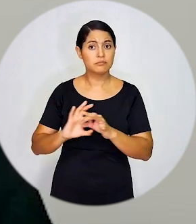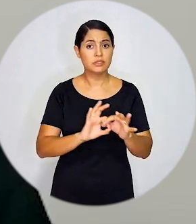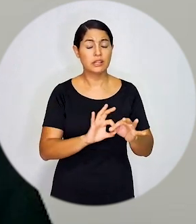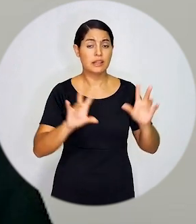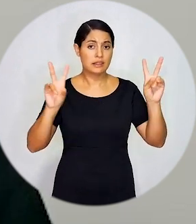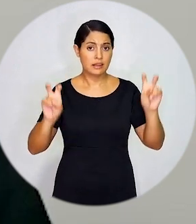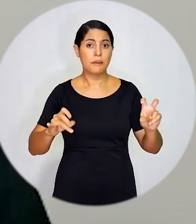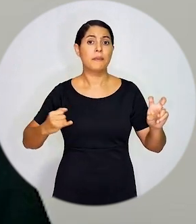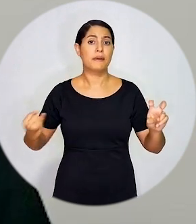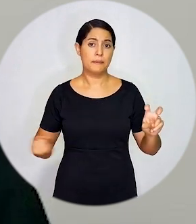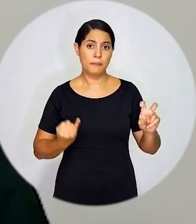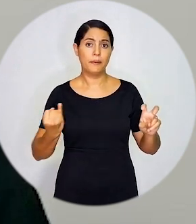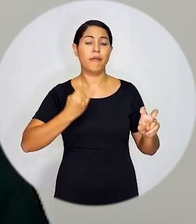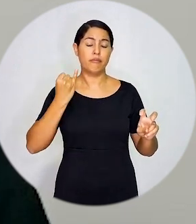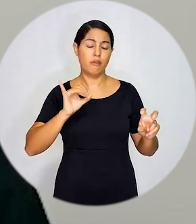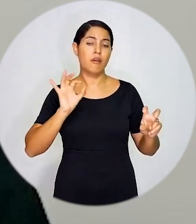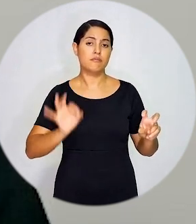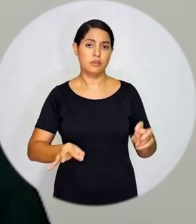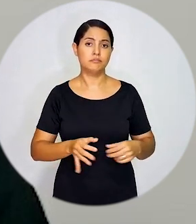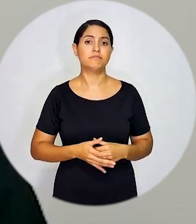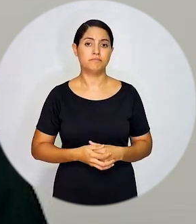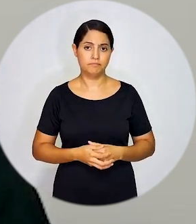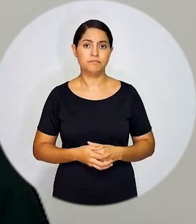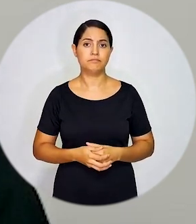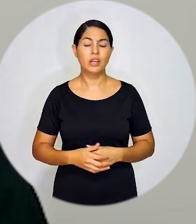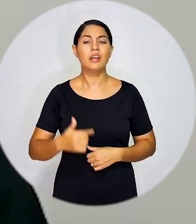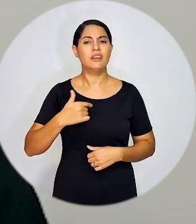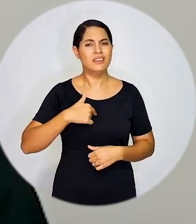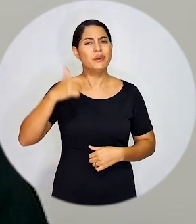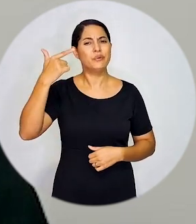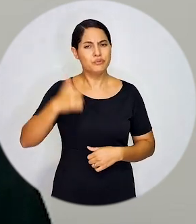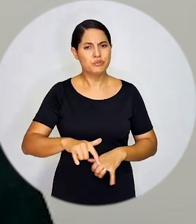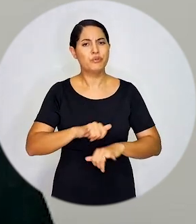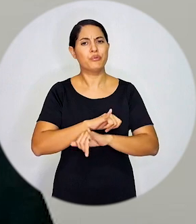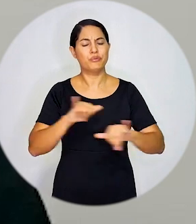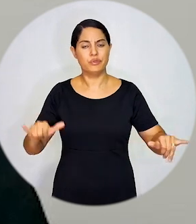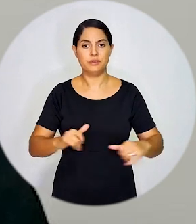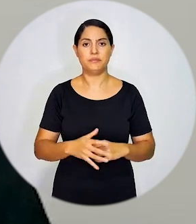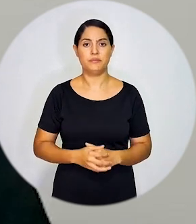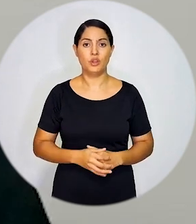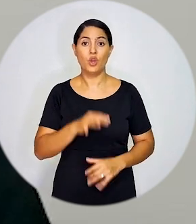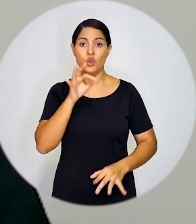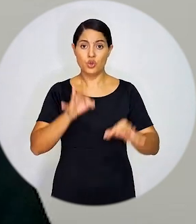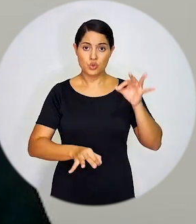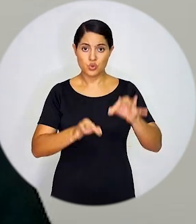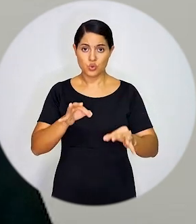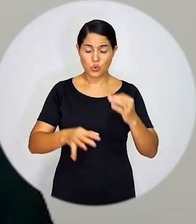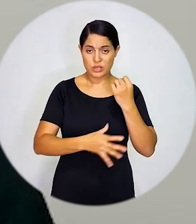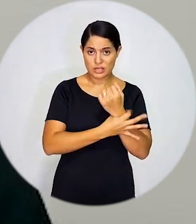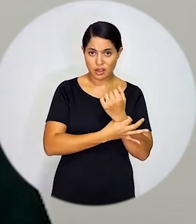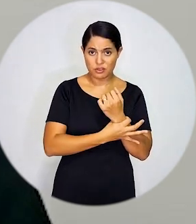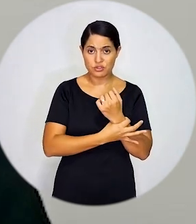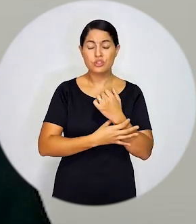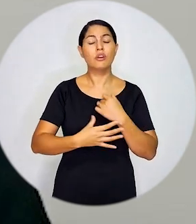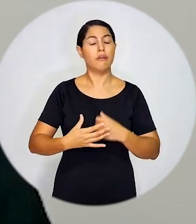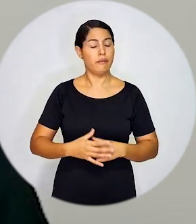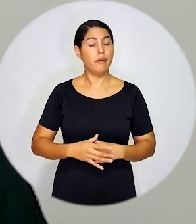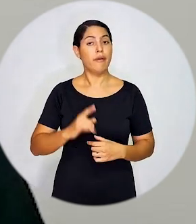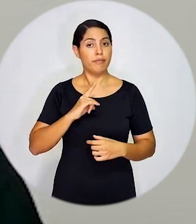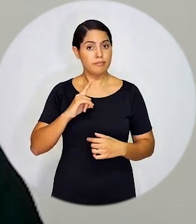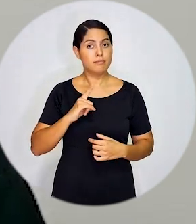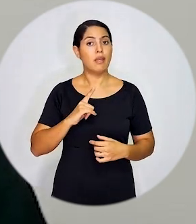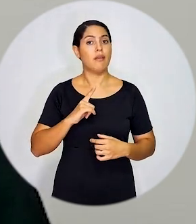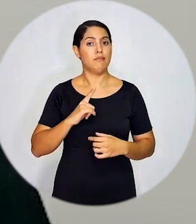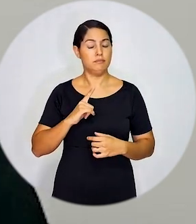revela de extrema importância, né? Torno a dizer, o juiz das garantias,